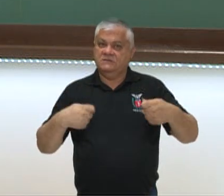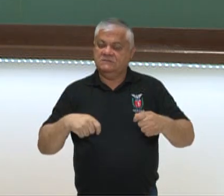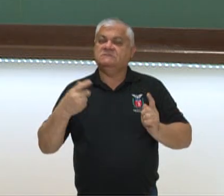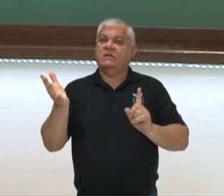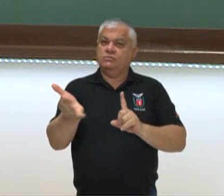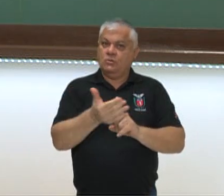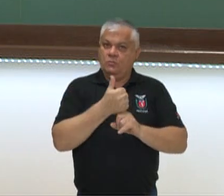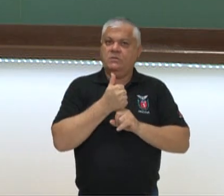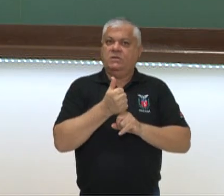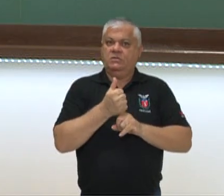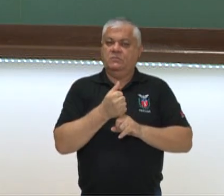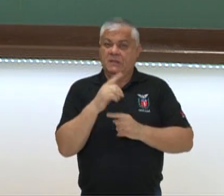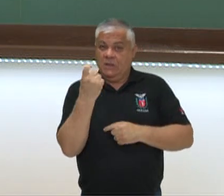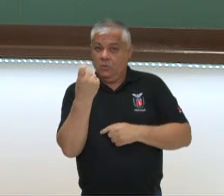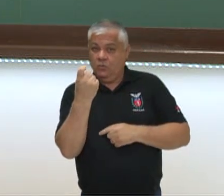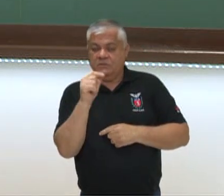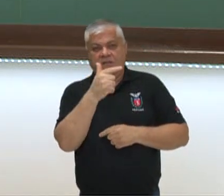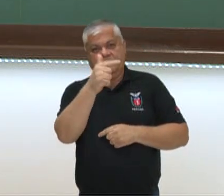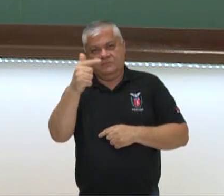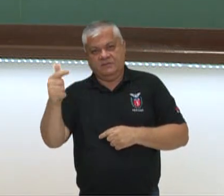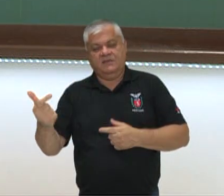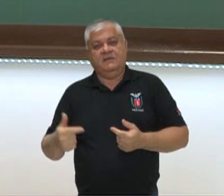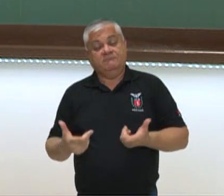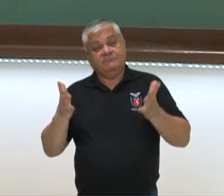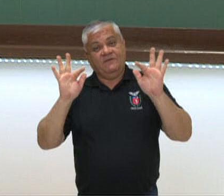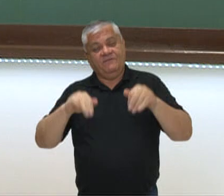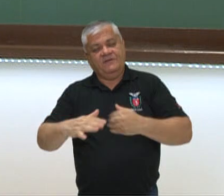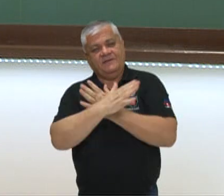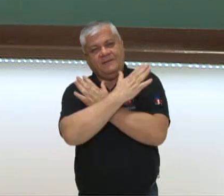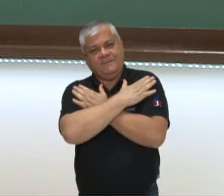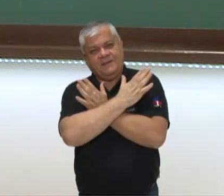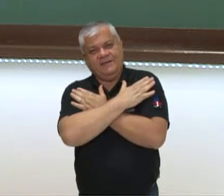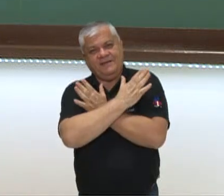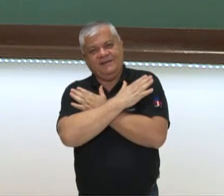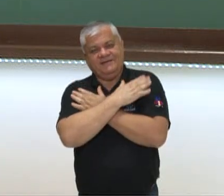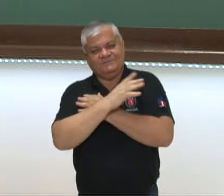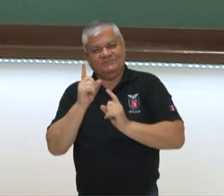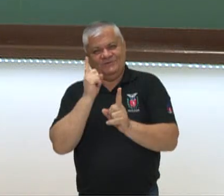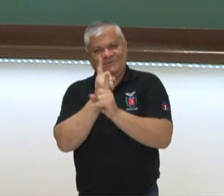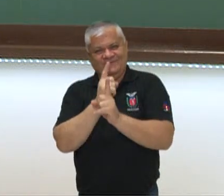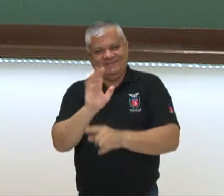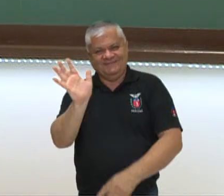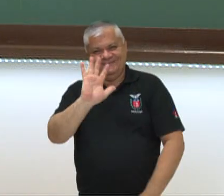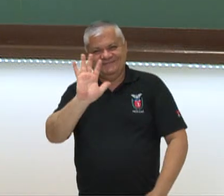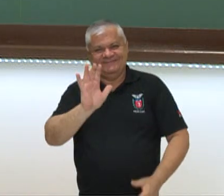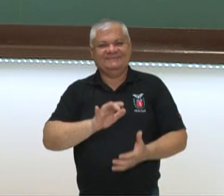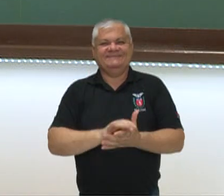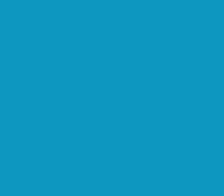dominá-la, mas não é a única. Me despeço de vocês com um abraço carinhoso, a gente se vê em breve.